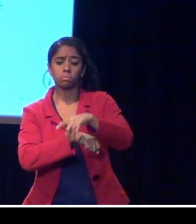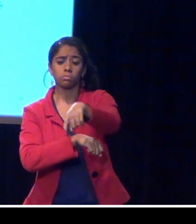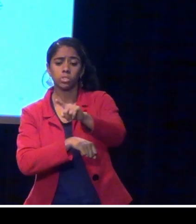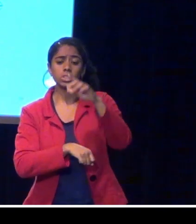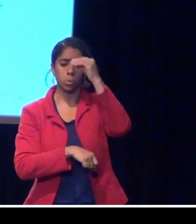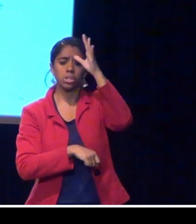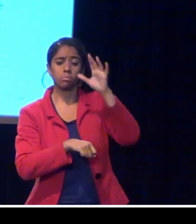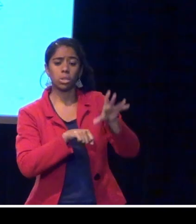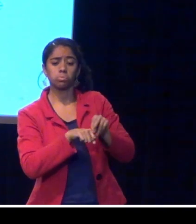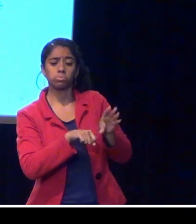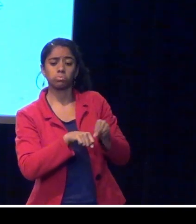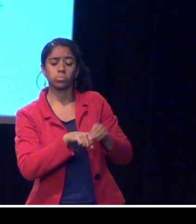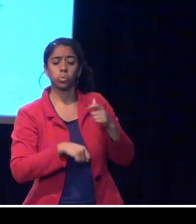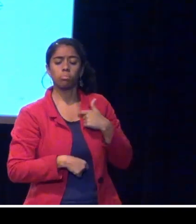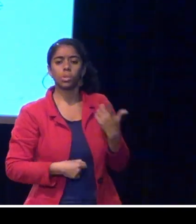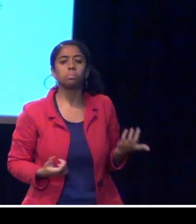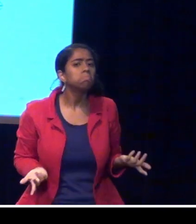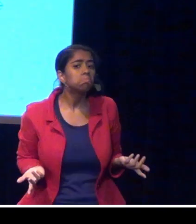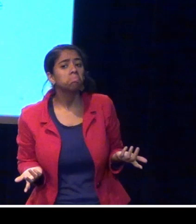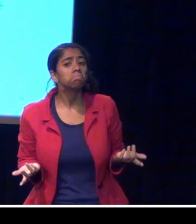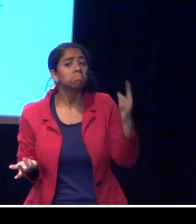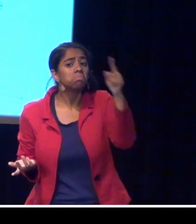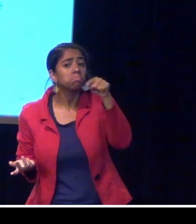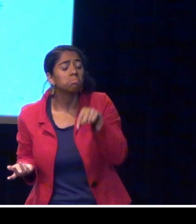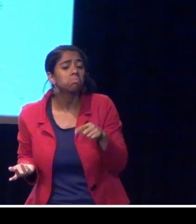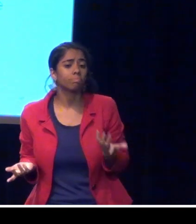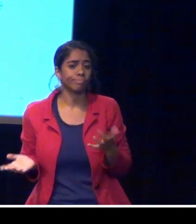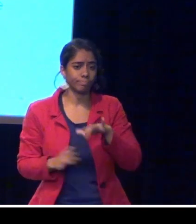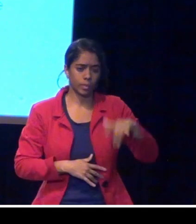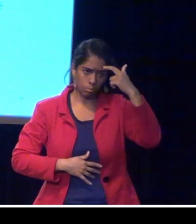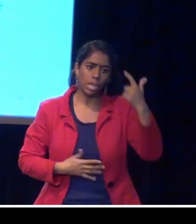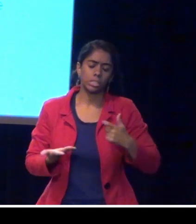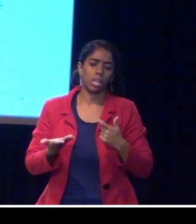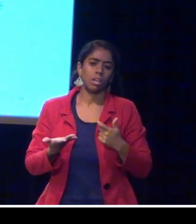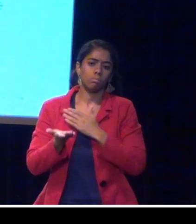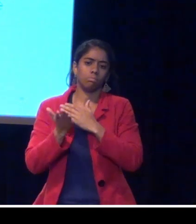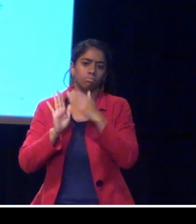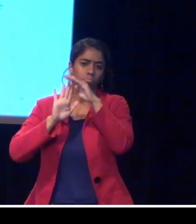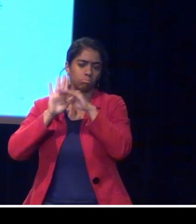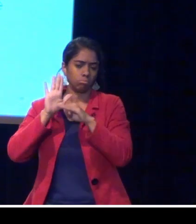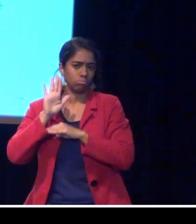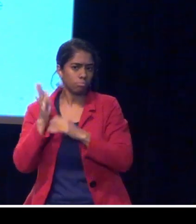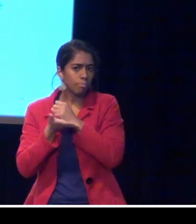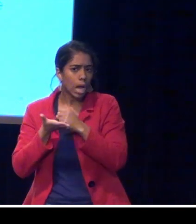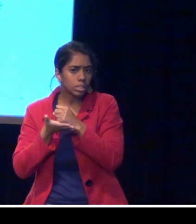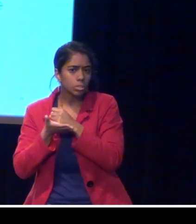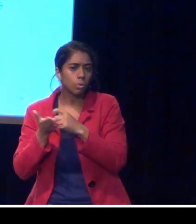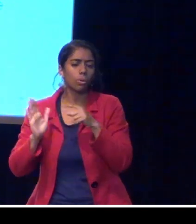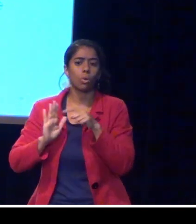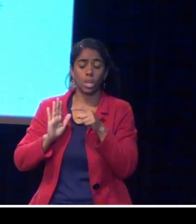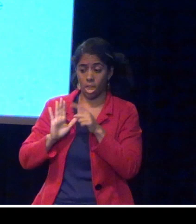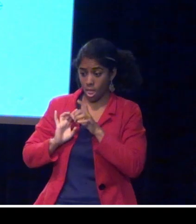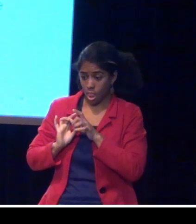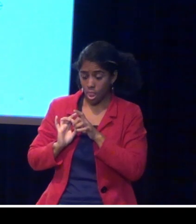dos princípios básicos da cibercultura? Que princípios são esses? É o princípio da liberação do polo de emissão. Então,